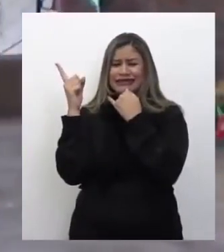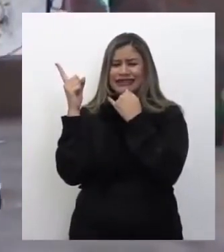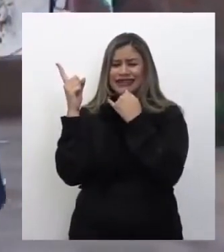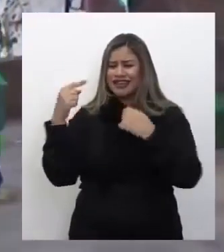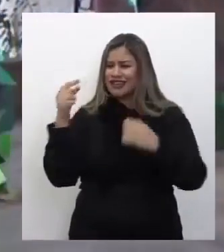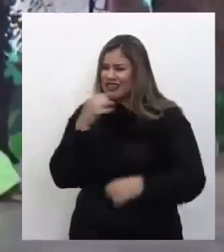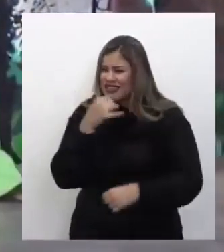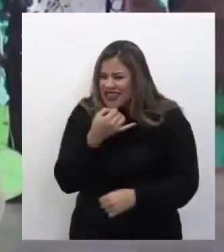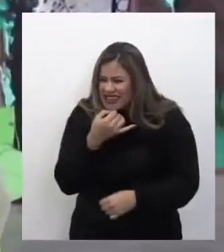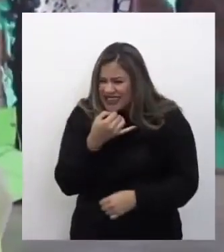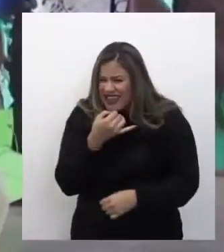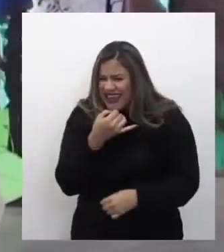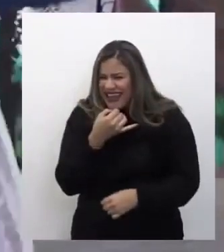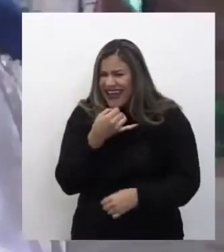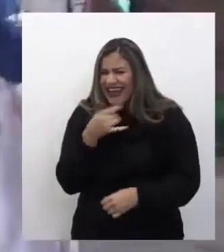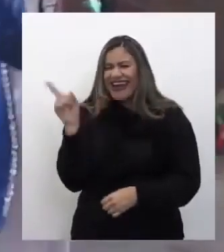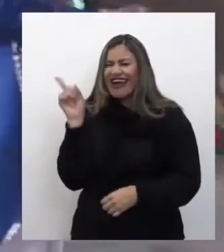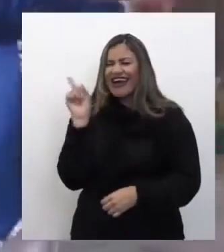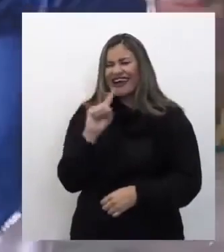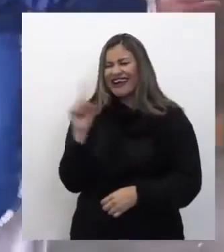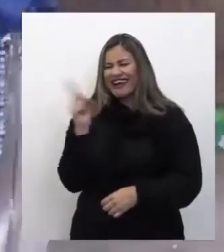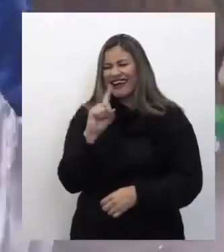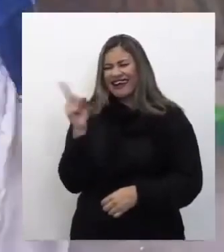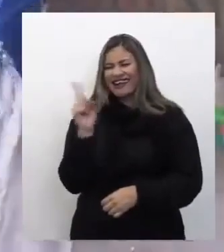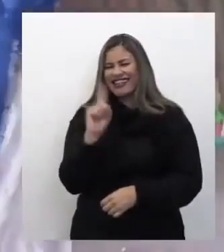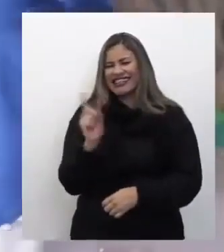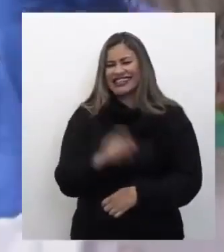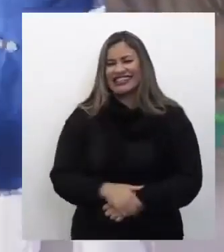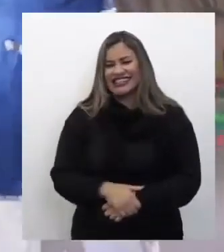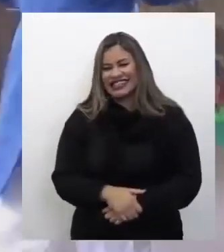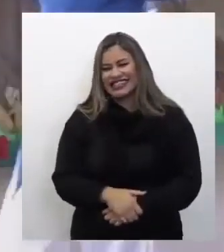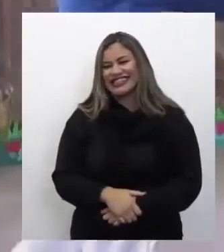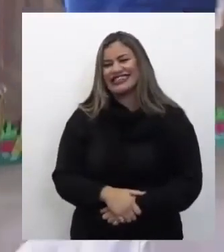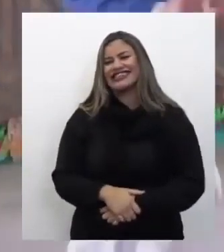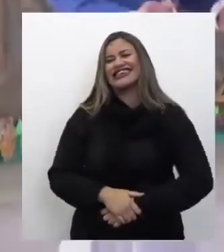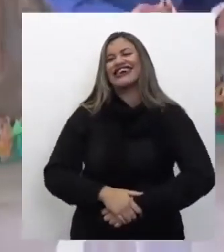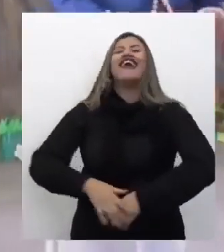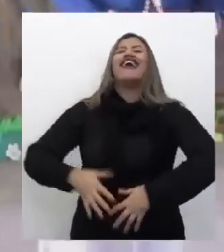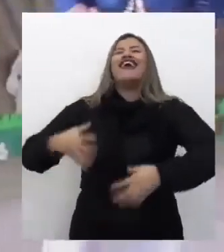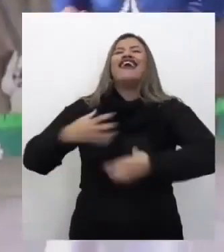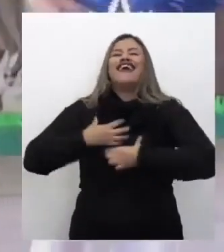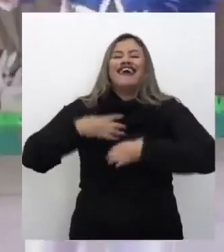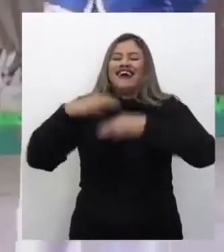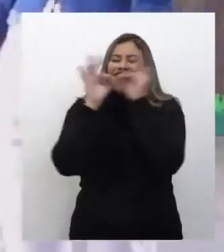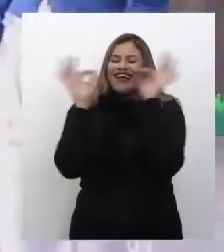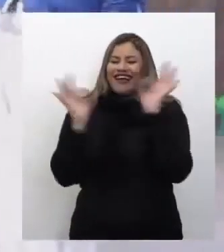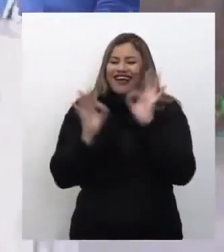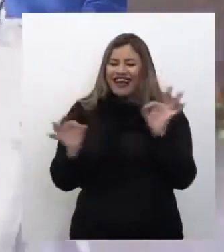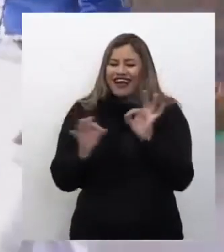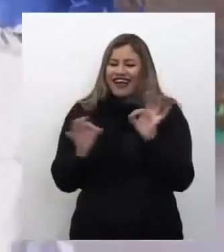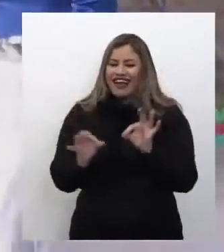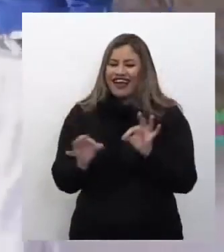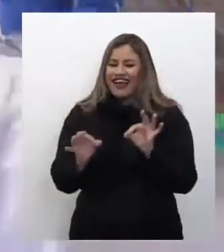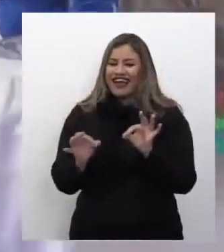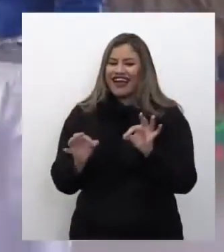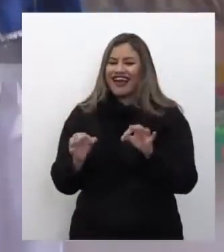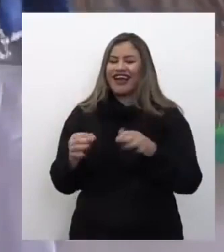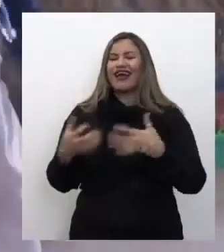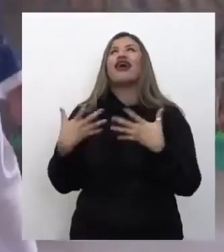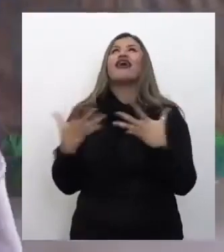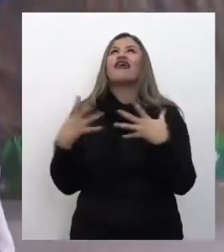Triste? Eu? Triste nada! Eu estou muito feliz! Até que enfim ela me deu uma folga,